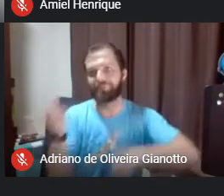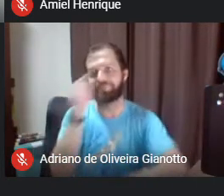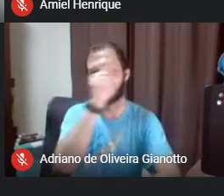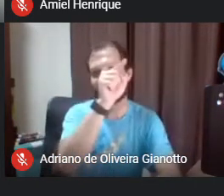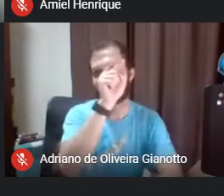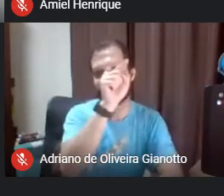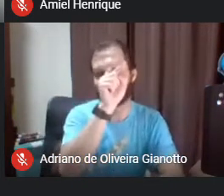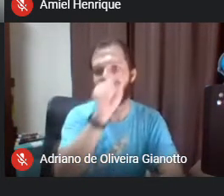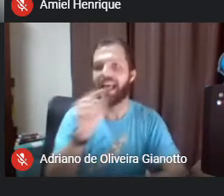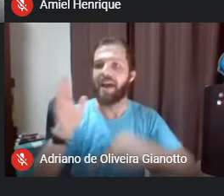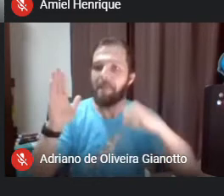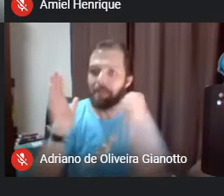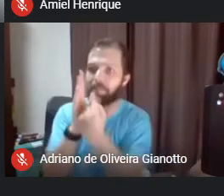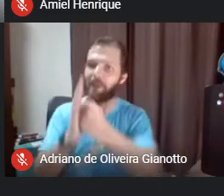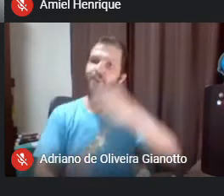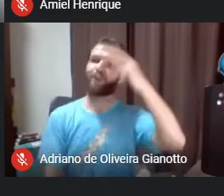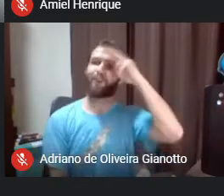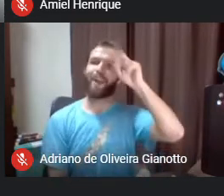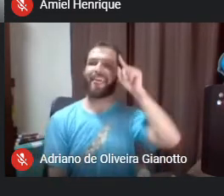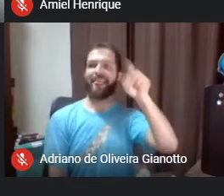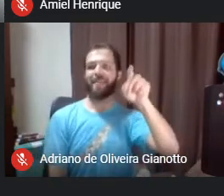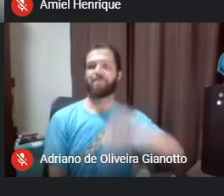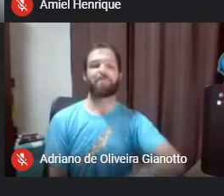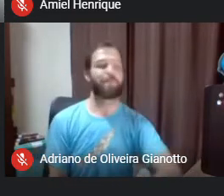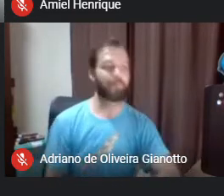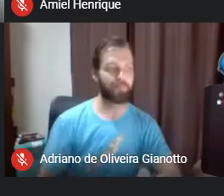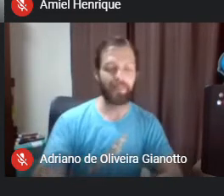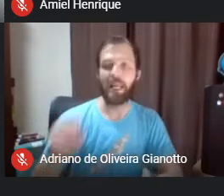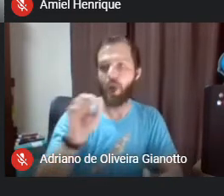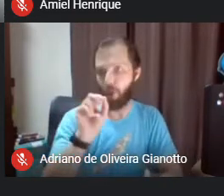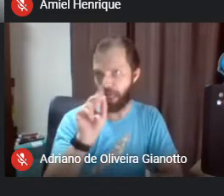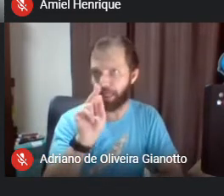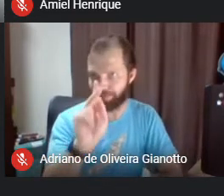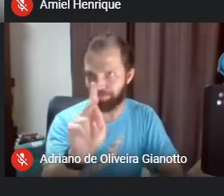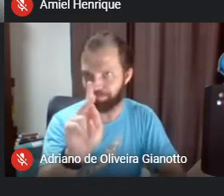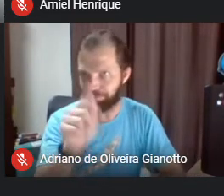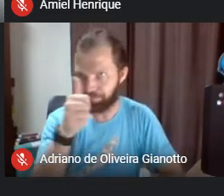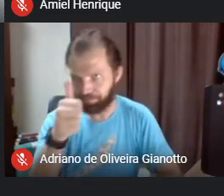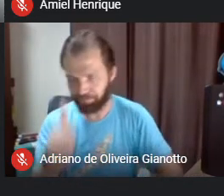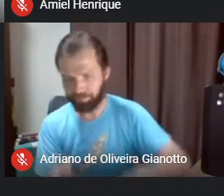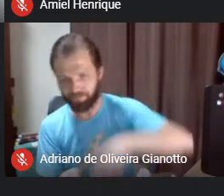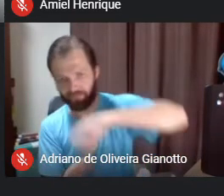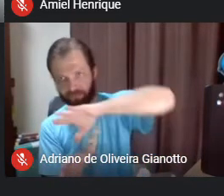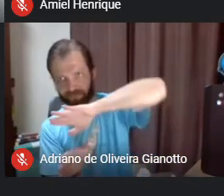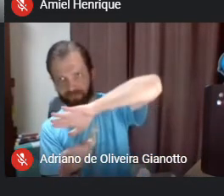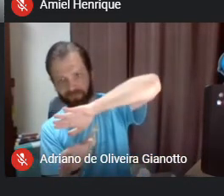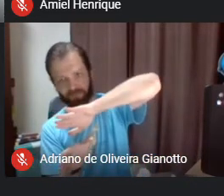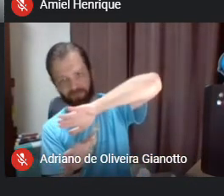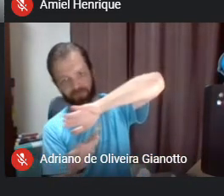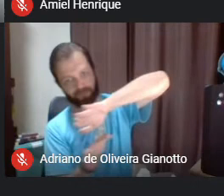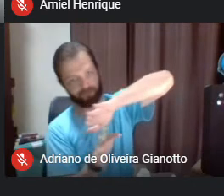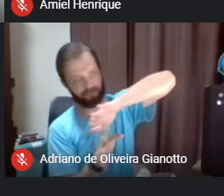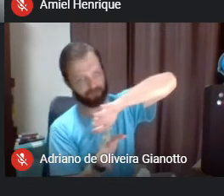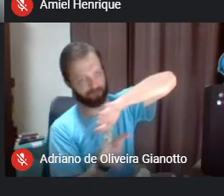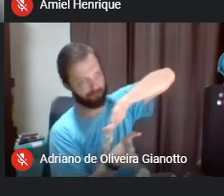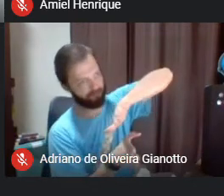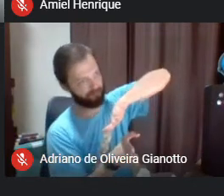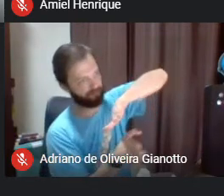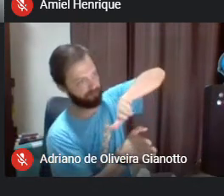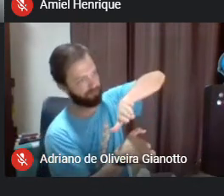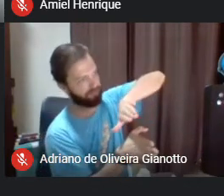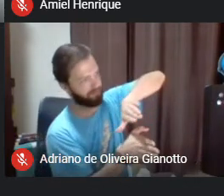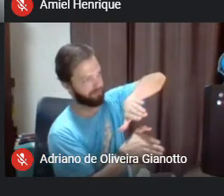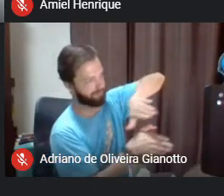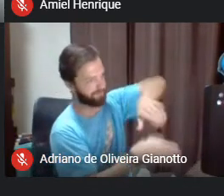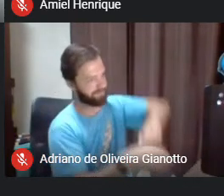Está enterrado até hoje lá no México. Então, isso é uma um fato histórico muito